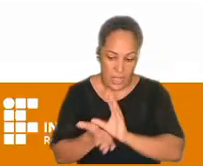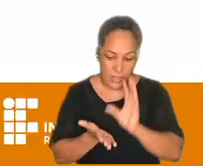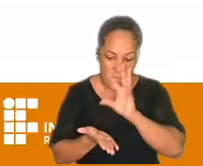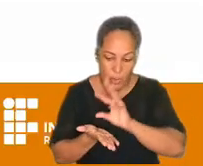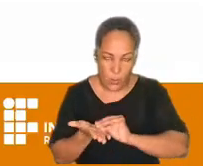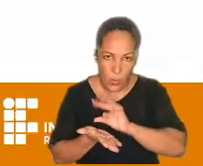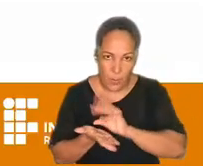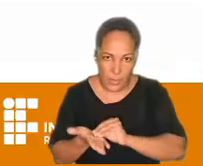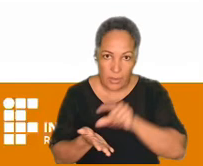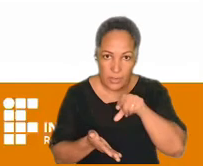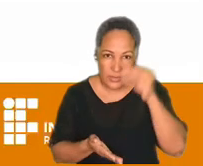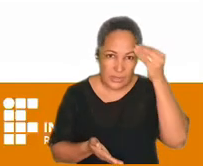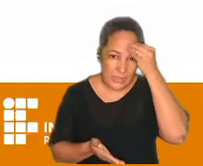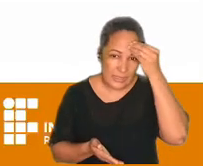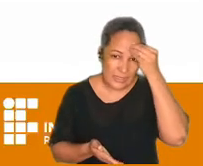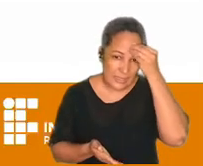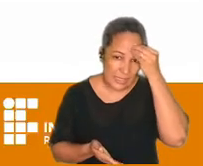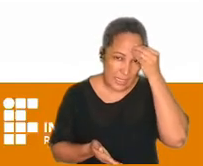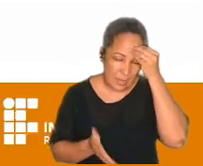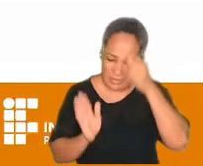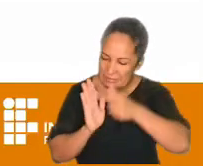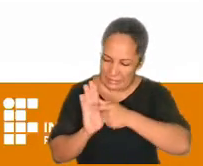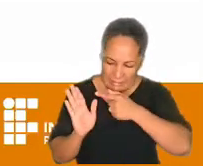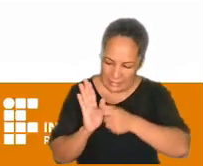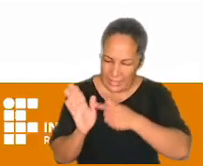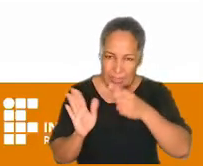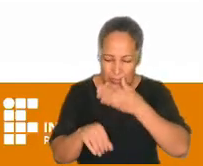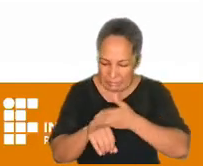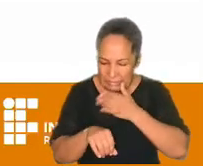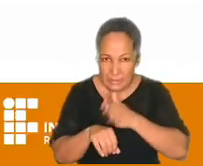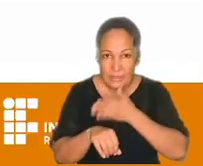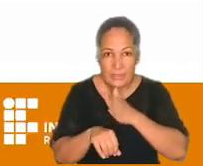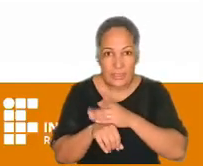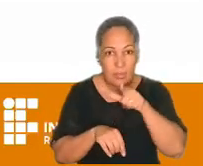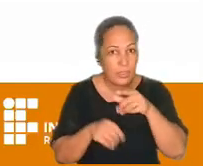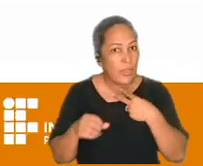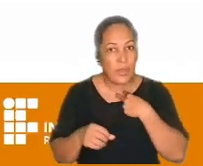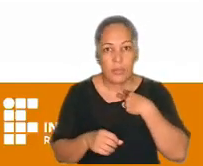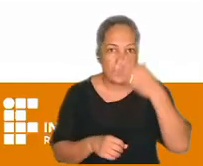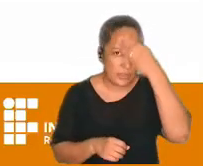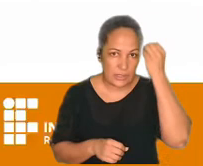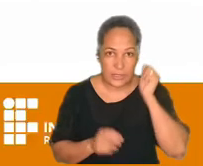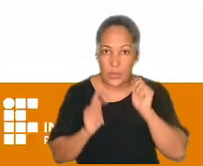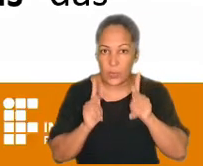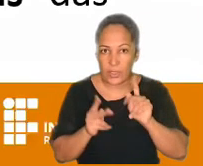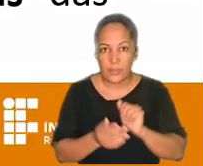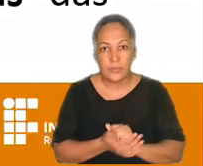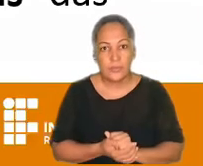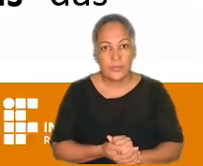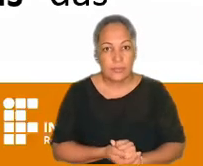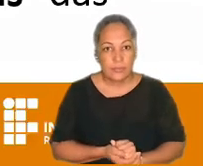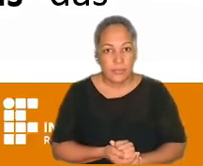anotar no caderno. Anotem isso para vocês, destaca assim, eu passo o marcador de texto, coloco uma seta assim para vocês não esquecerem, tá bom?